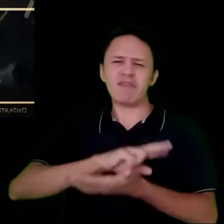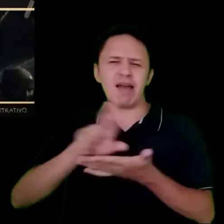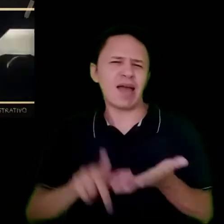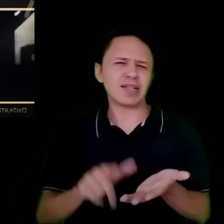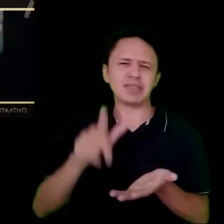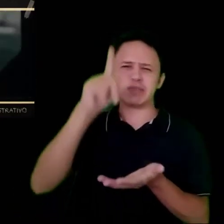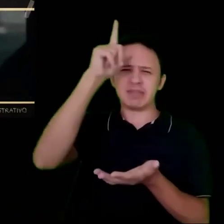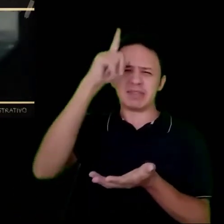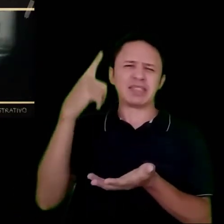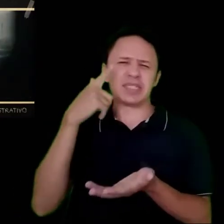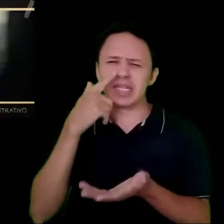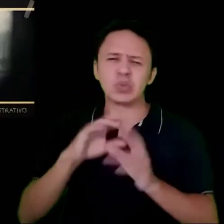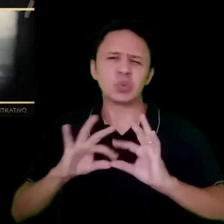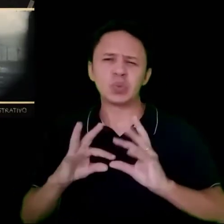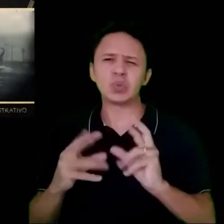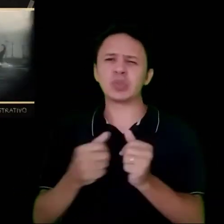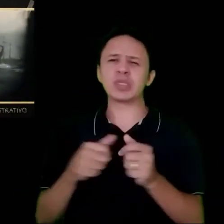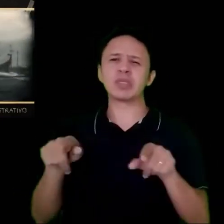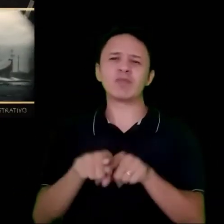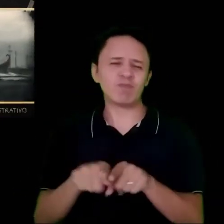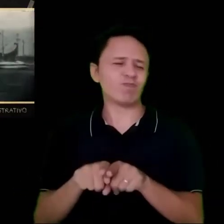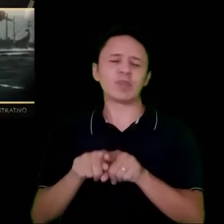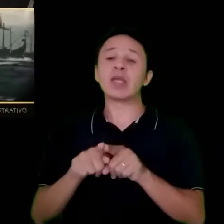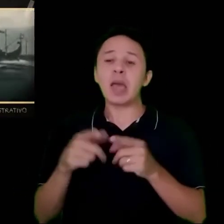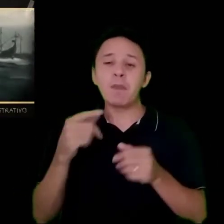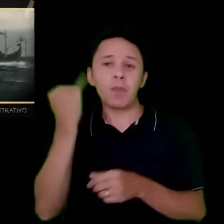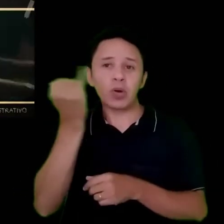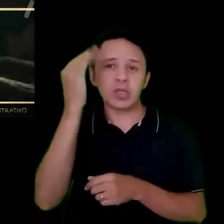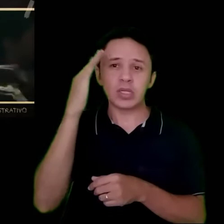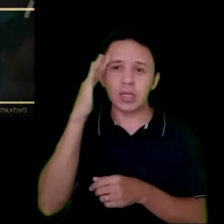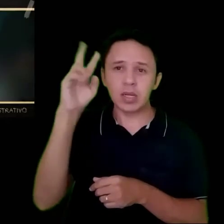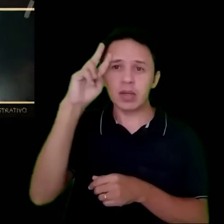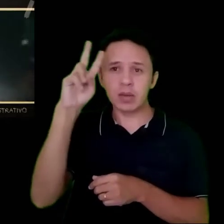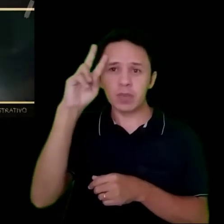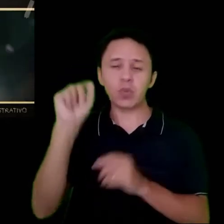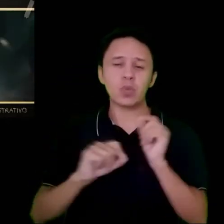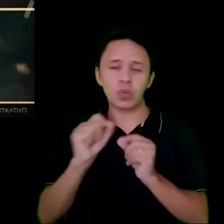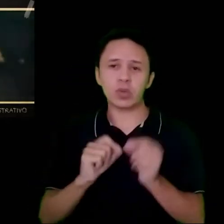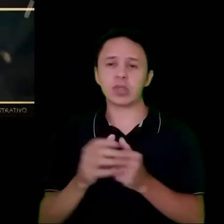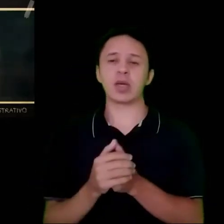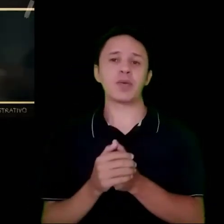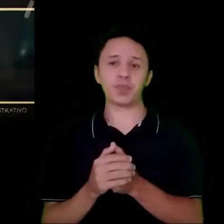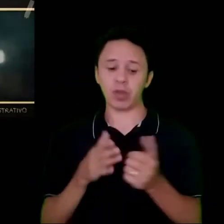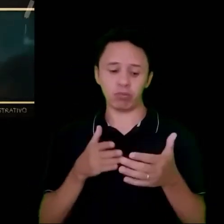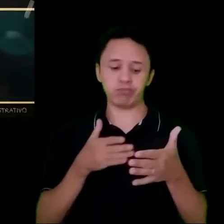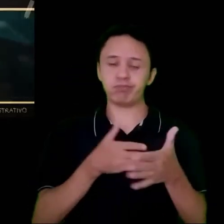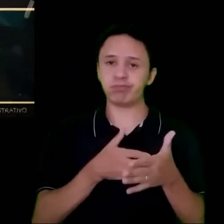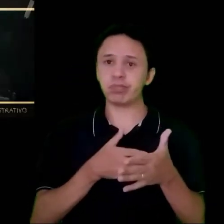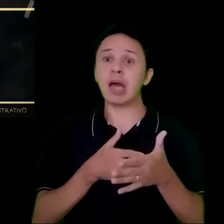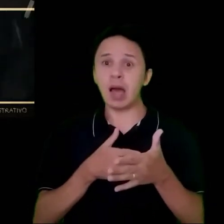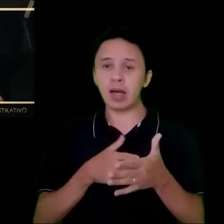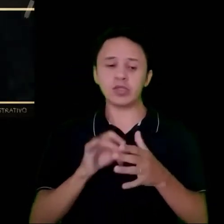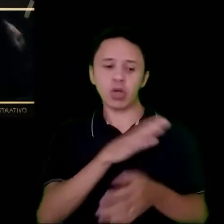até islandeses. É importante notar, entretanto, que esse caráter de guerra religiosa com a escravização foi